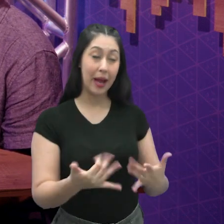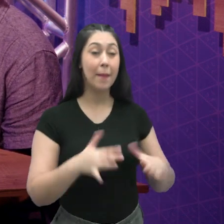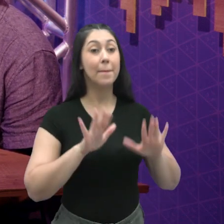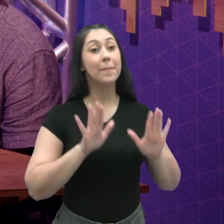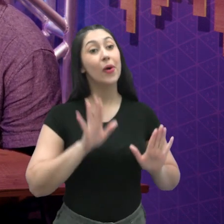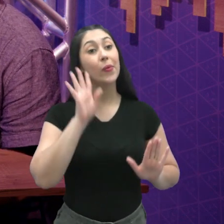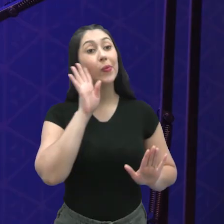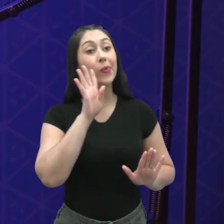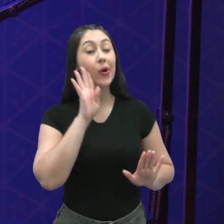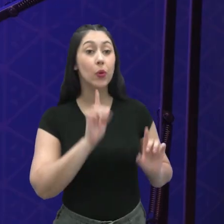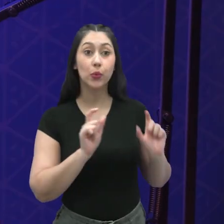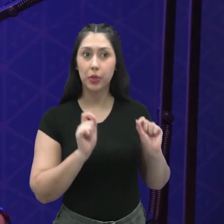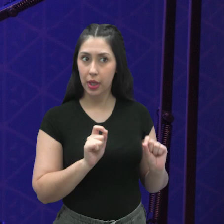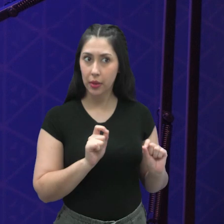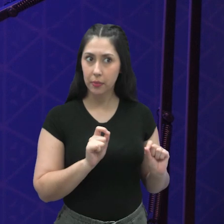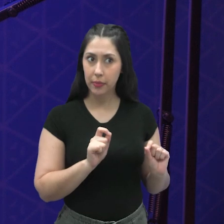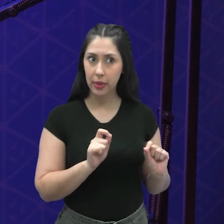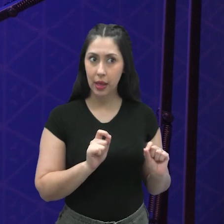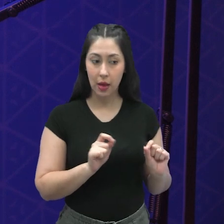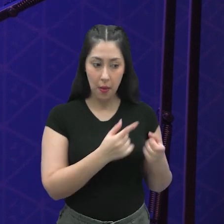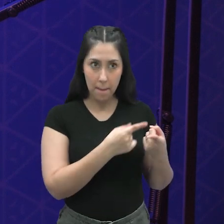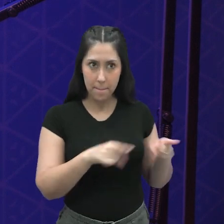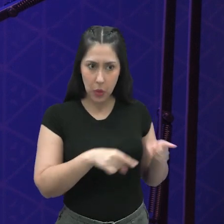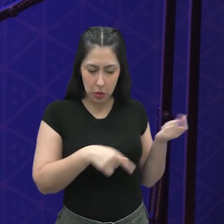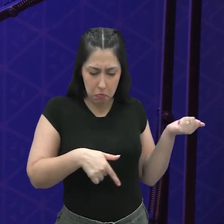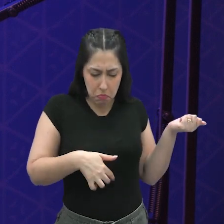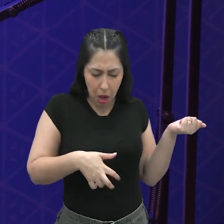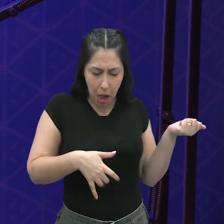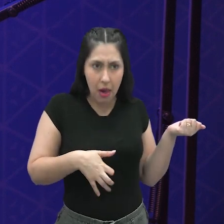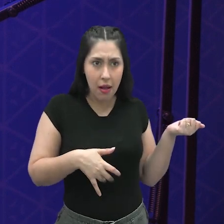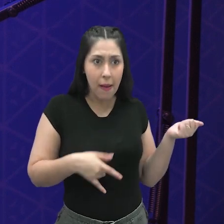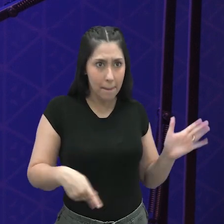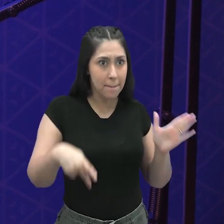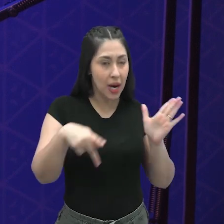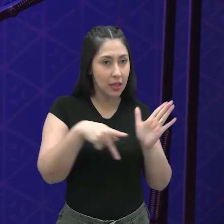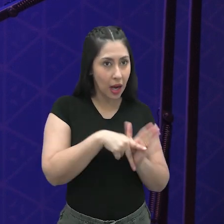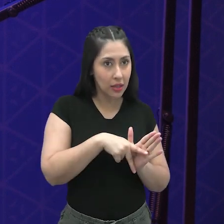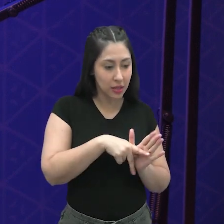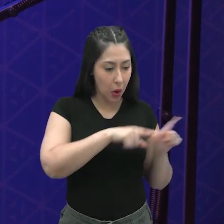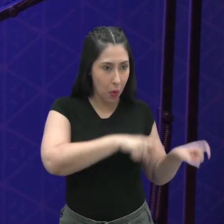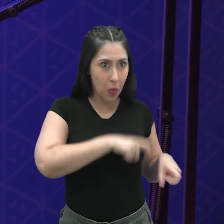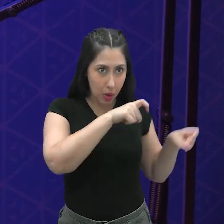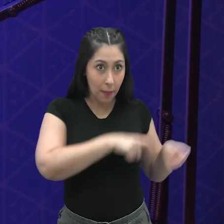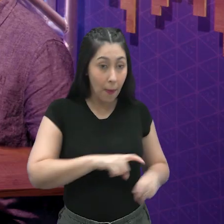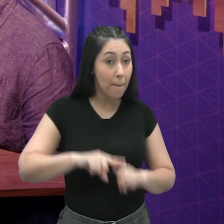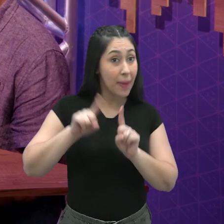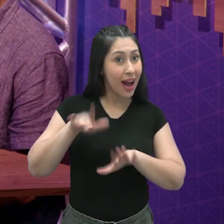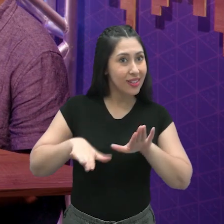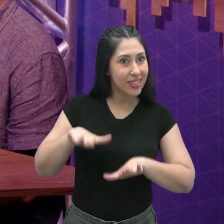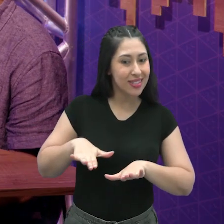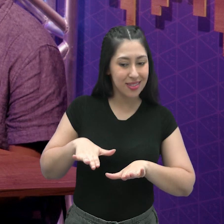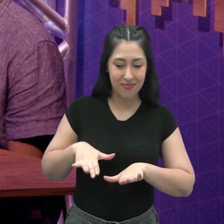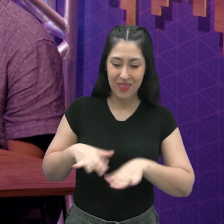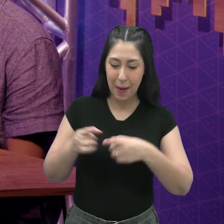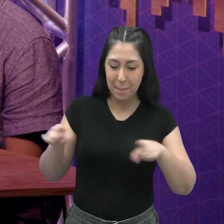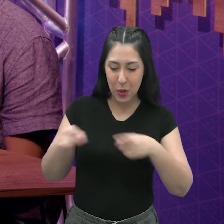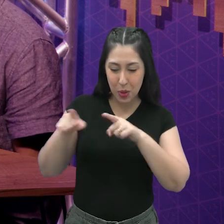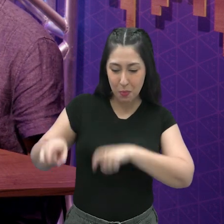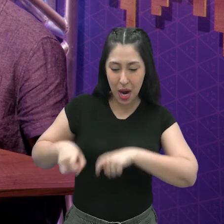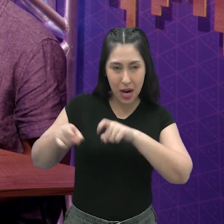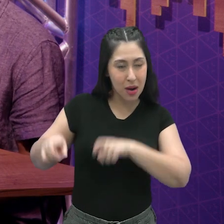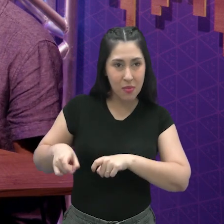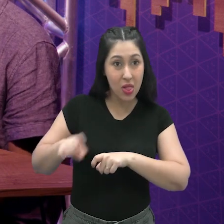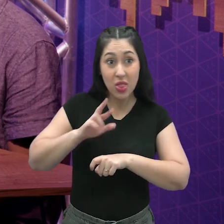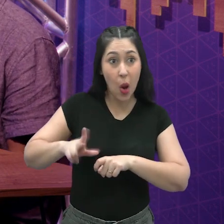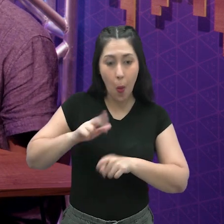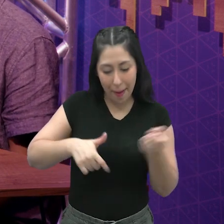muito bacana porque toda moda de viola é uma música sertaneja, mas nem toda música sertaneja é uma moda de viola. Exatamente. E a gente tem